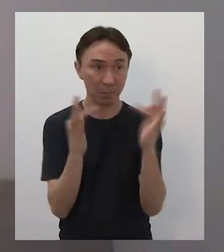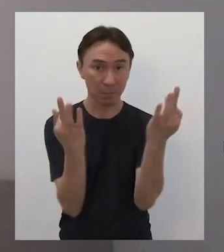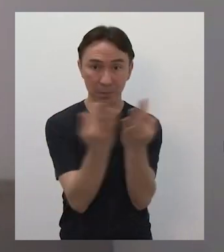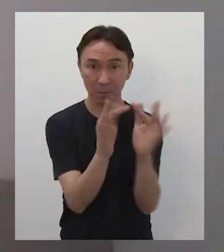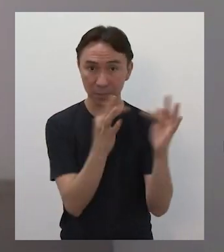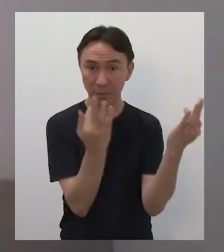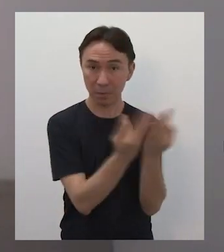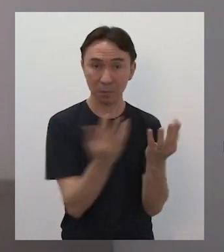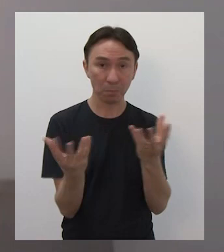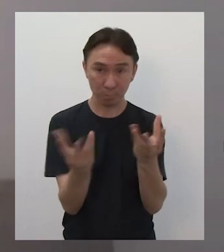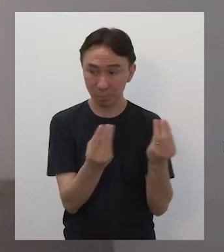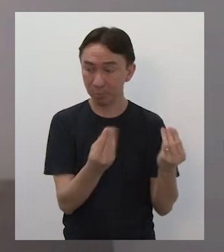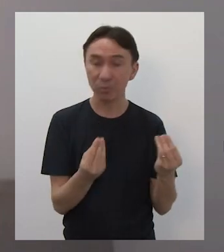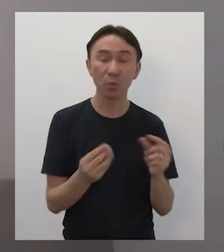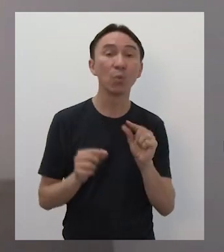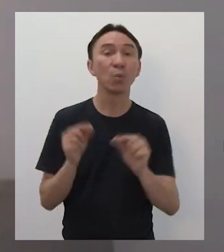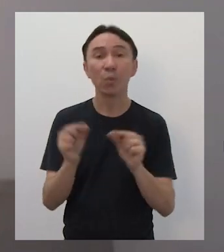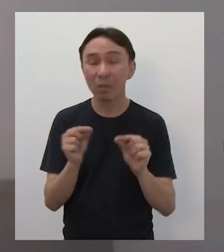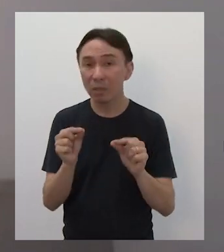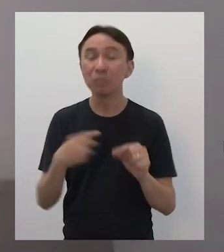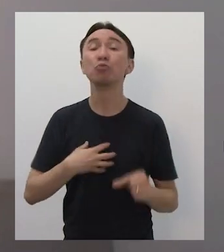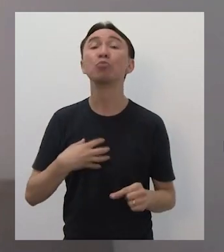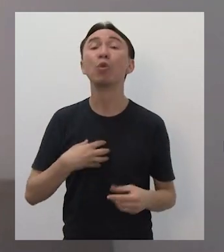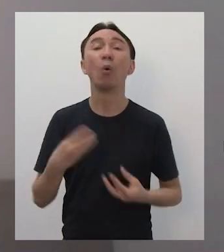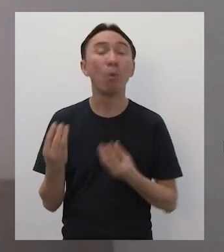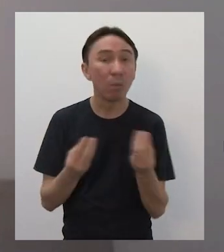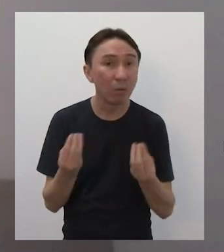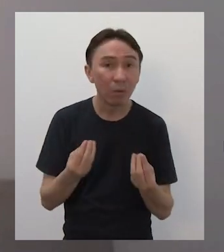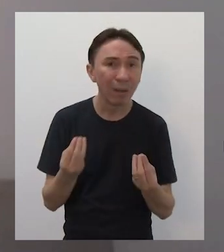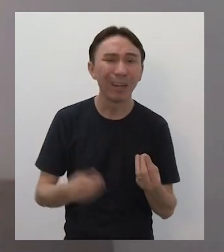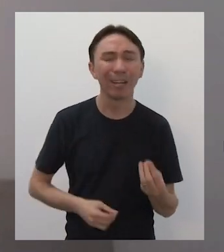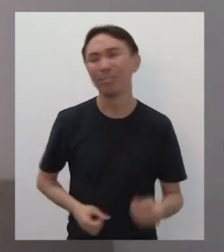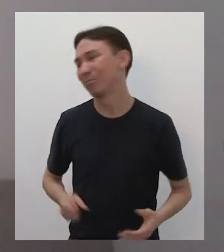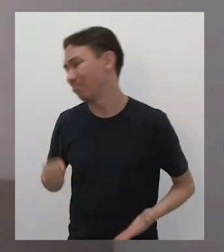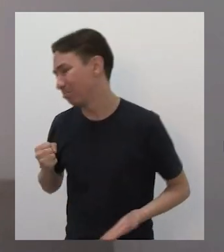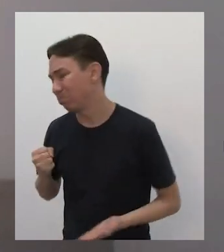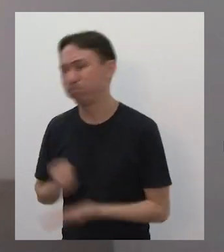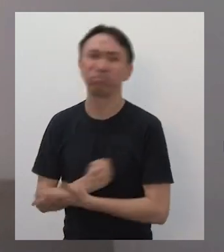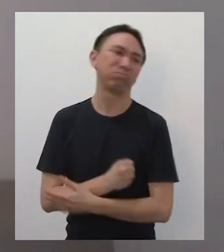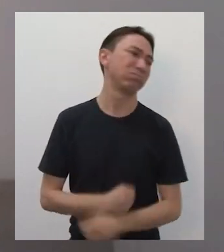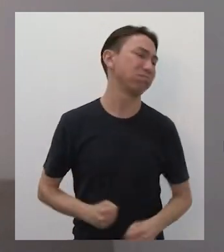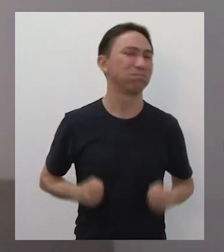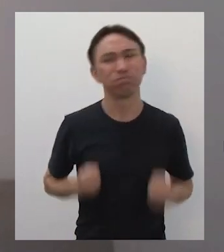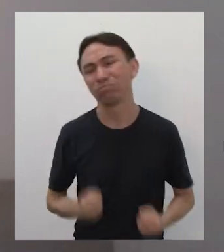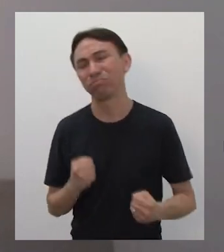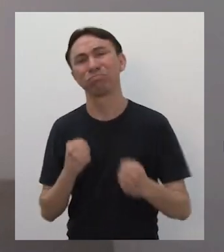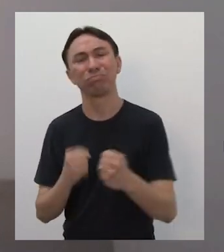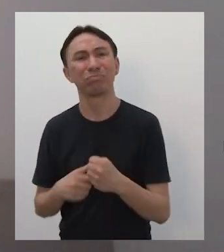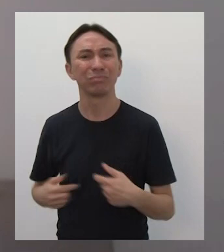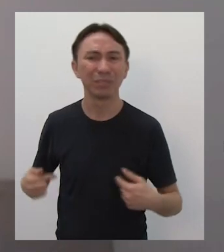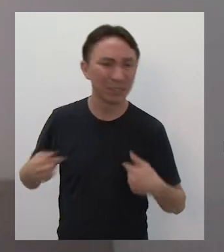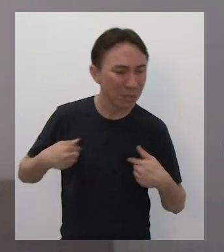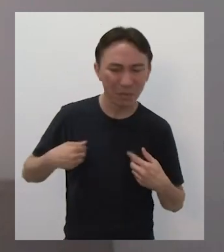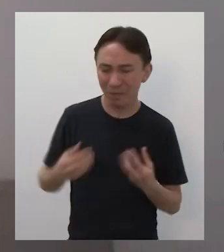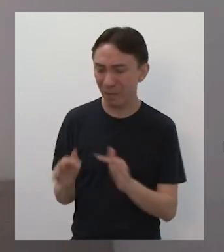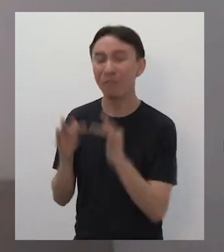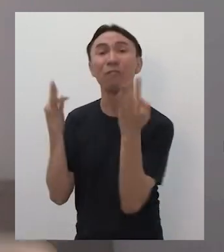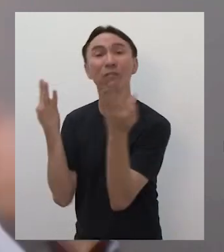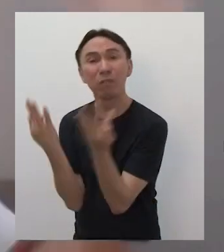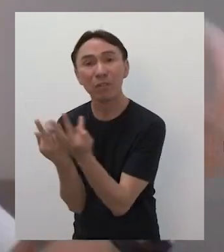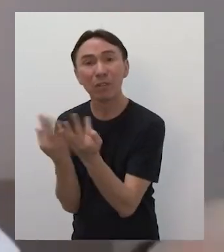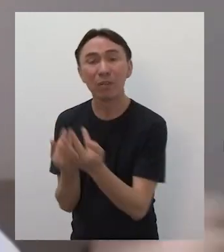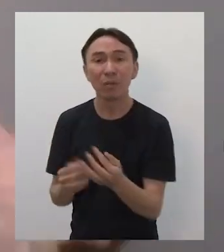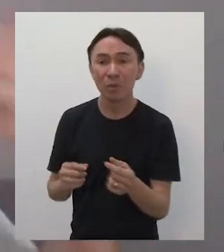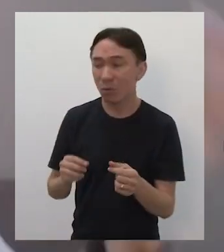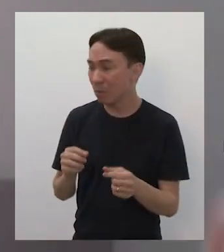hoje, elas se sentiram frustradas. Como que eu faço agora com o meu filho,